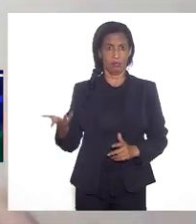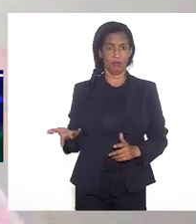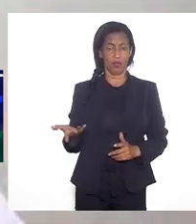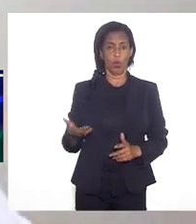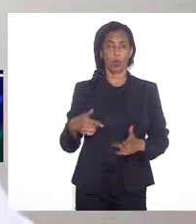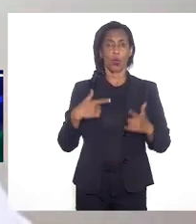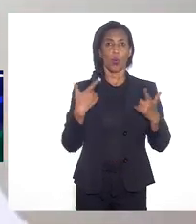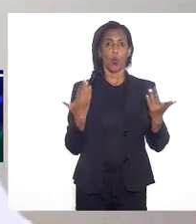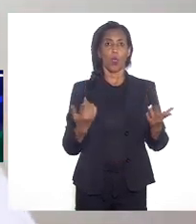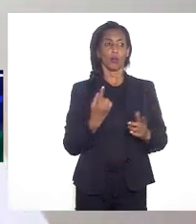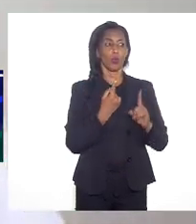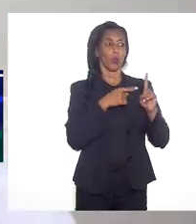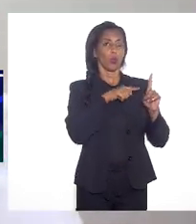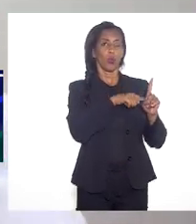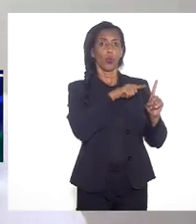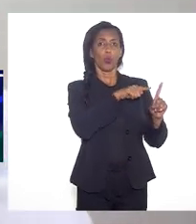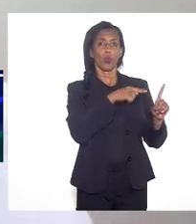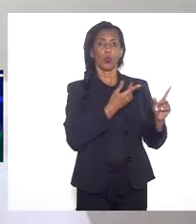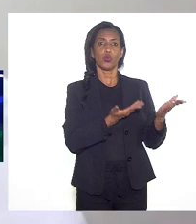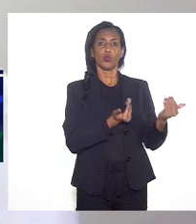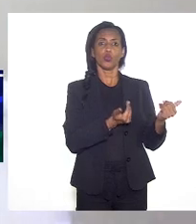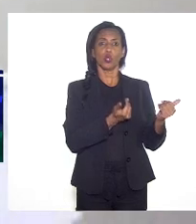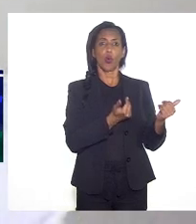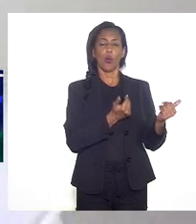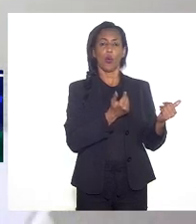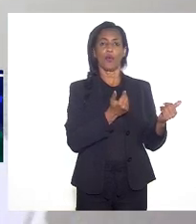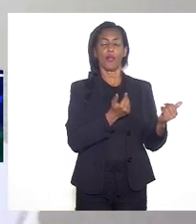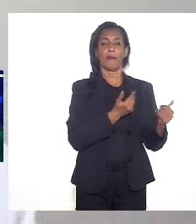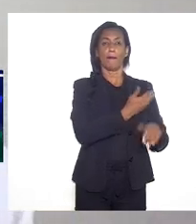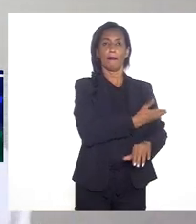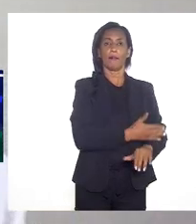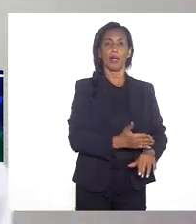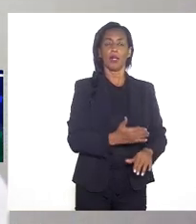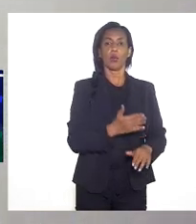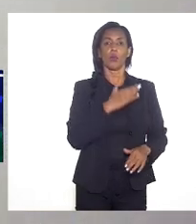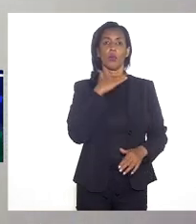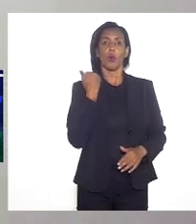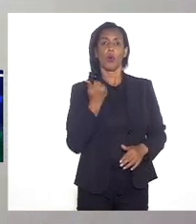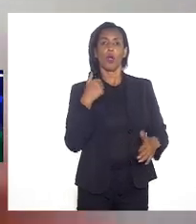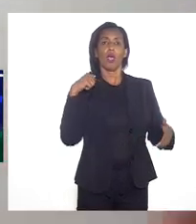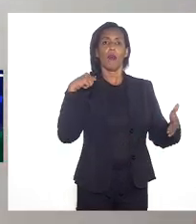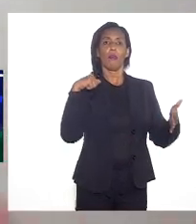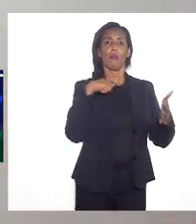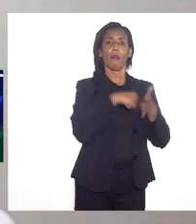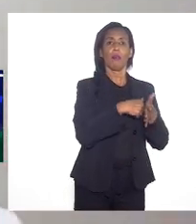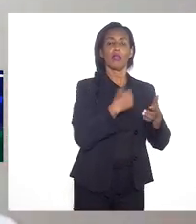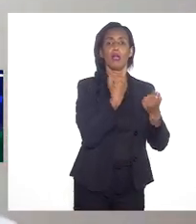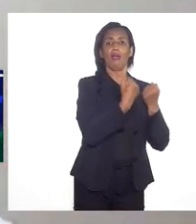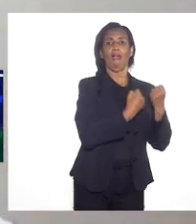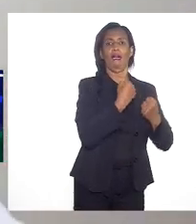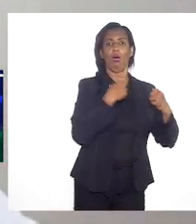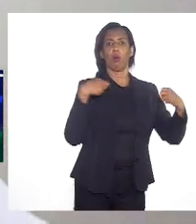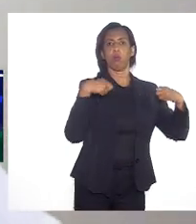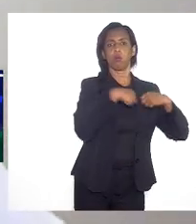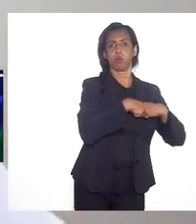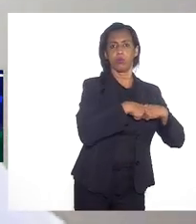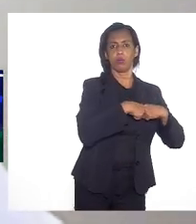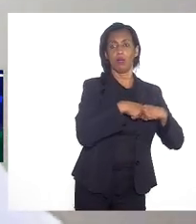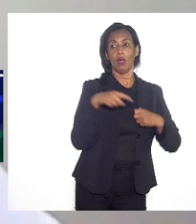jovem branco morrer é maior por um acidente de carro, a de um jovem negro em decorrência da